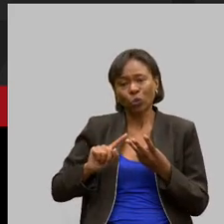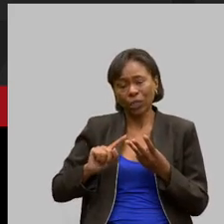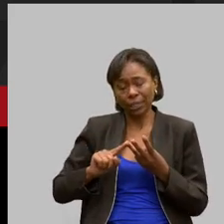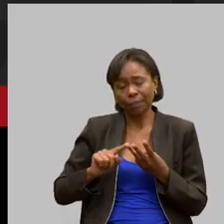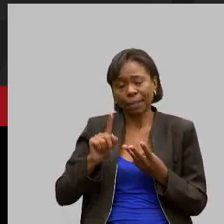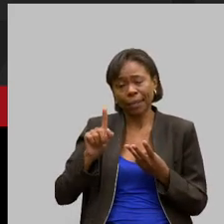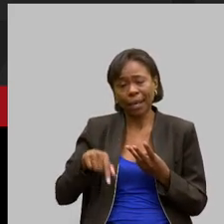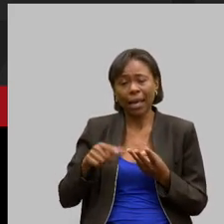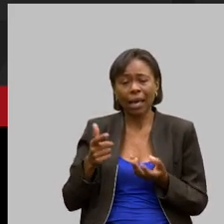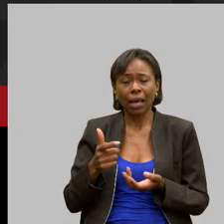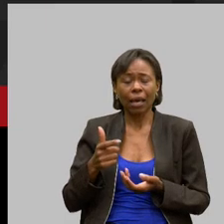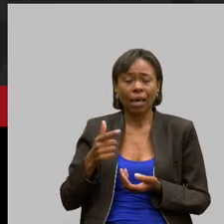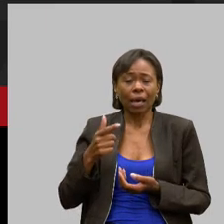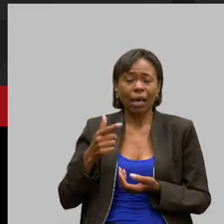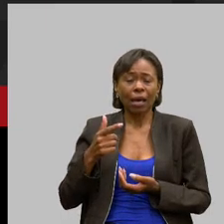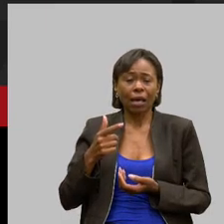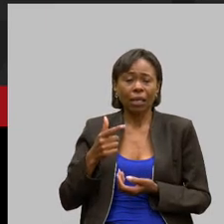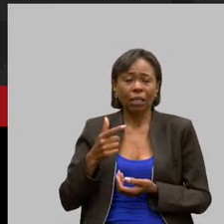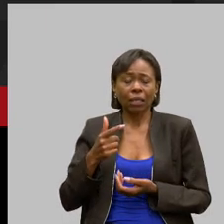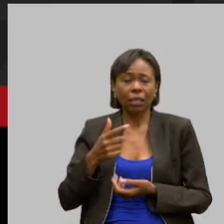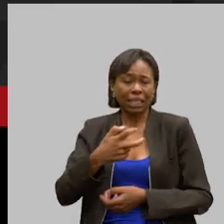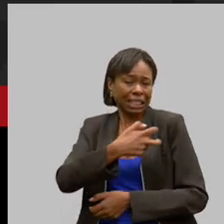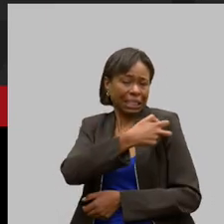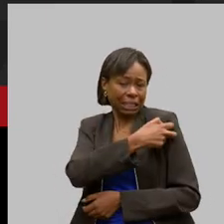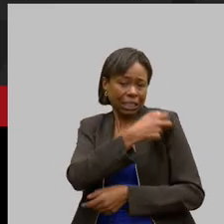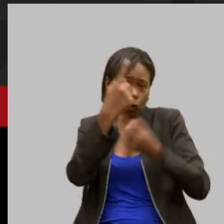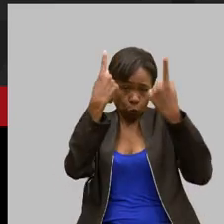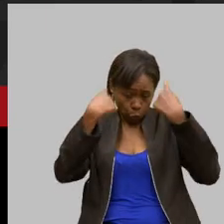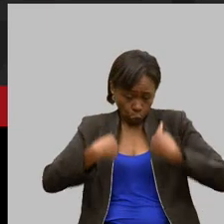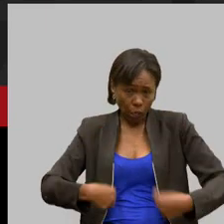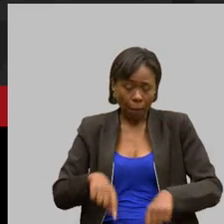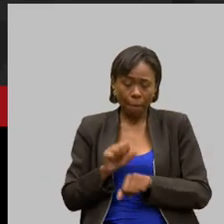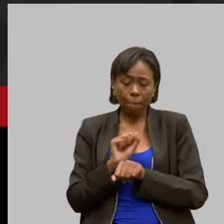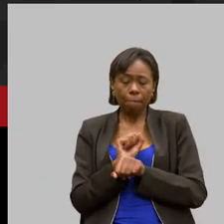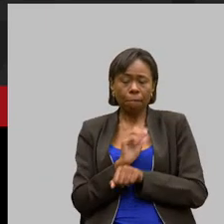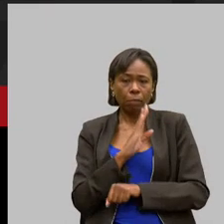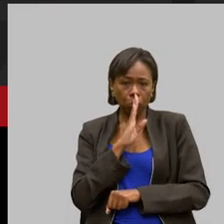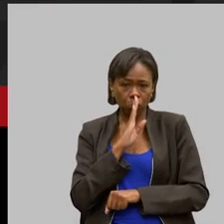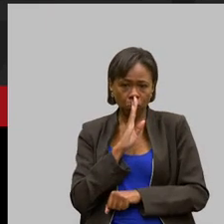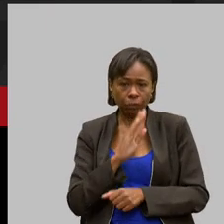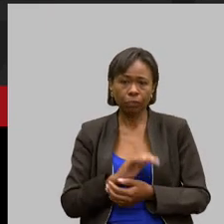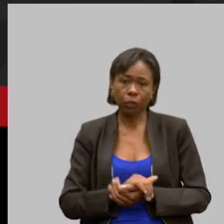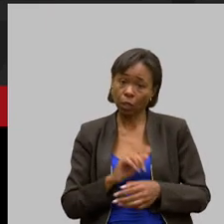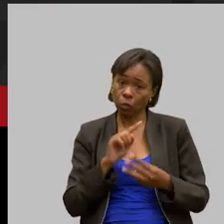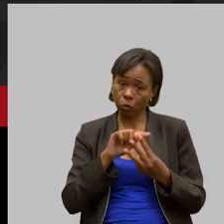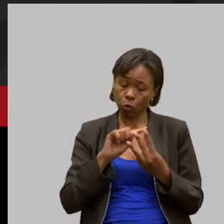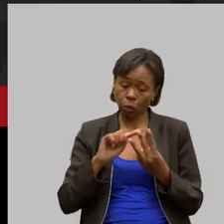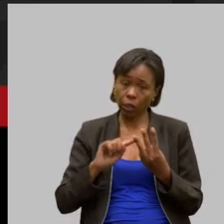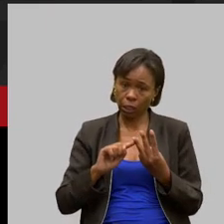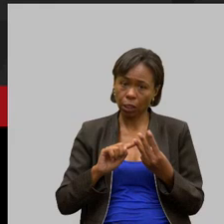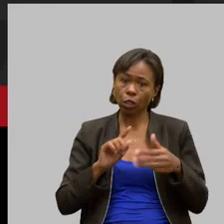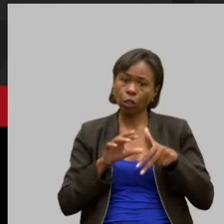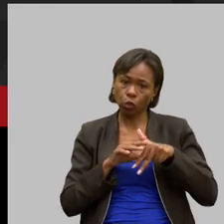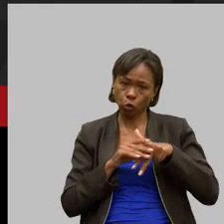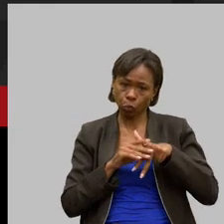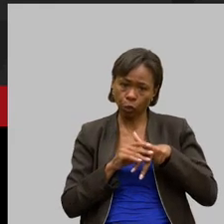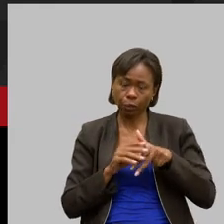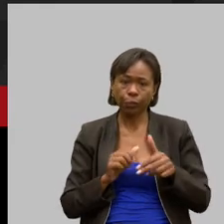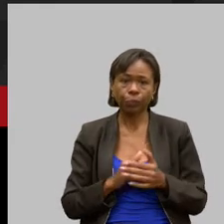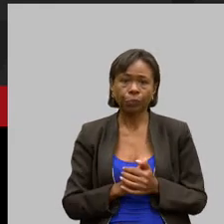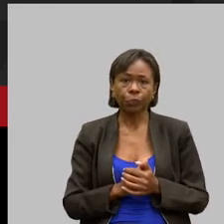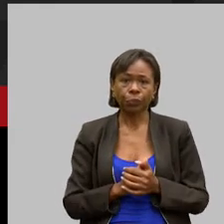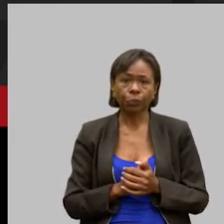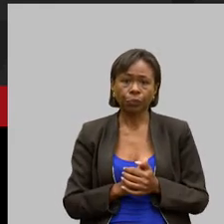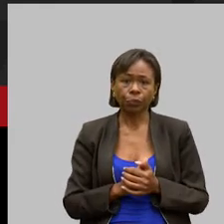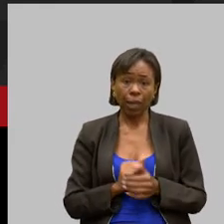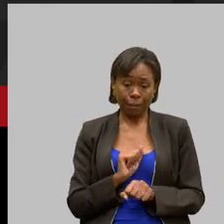tipos de paciente que a gente vai ter no atendimento então a estabilização física é